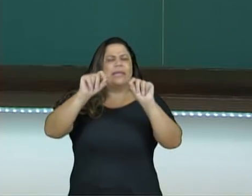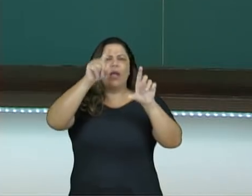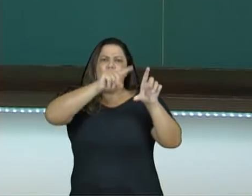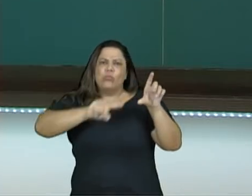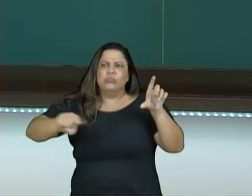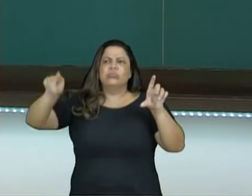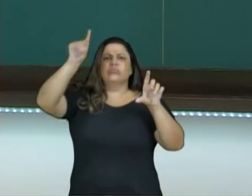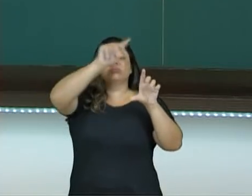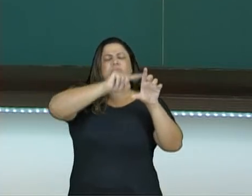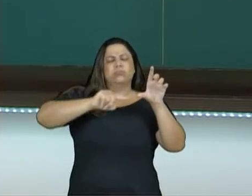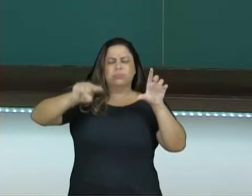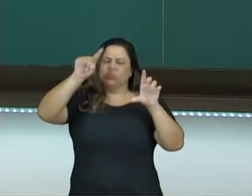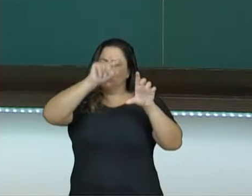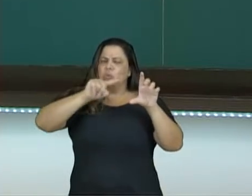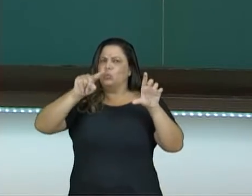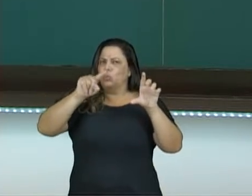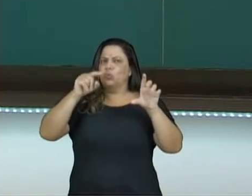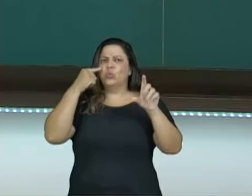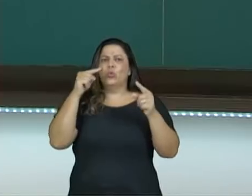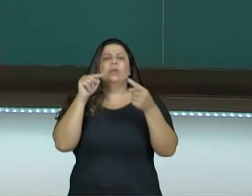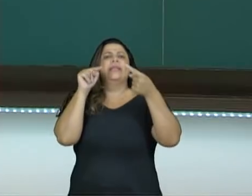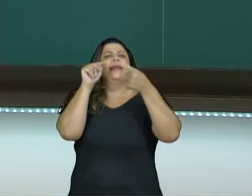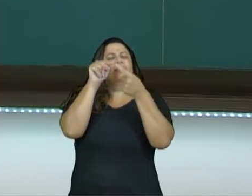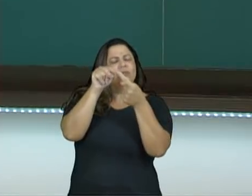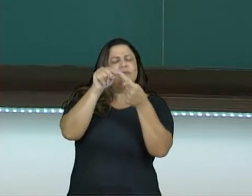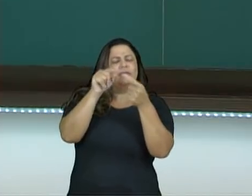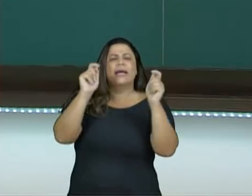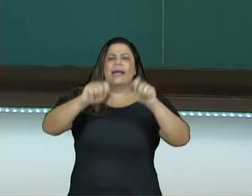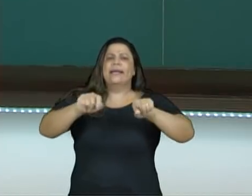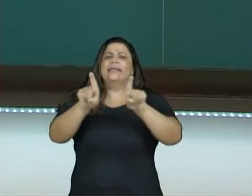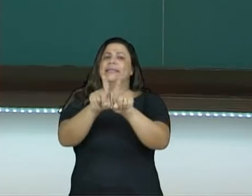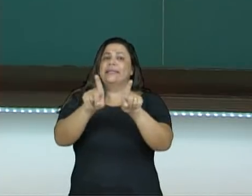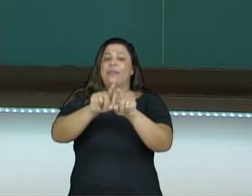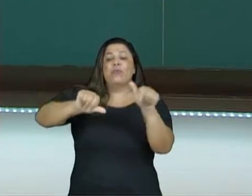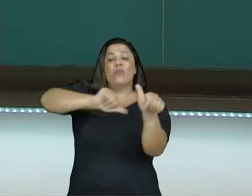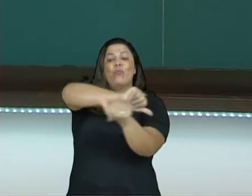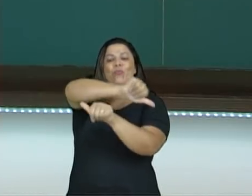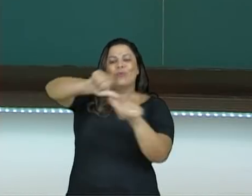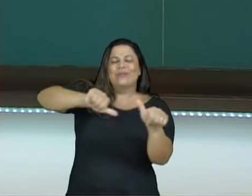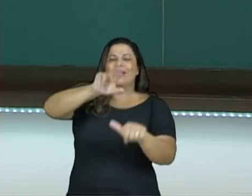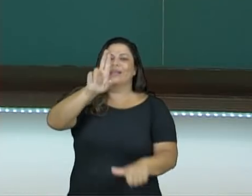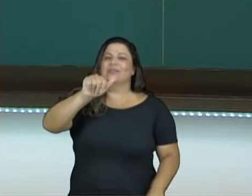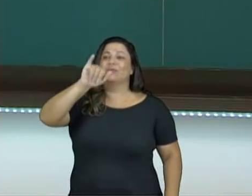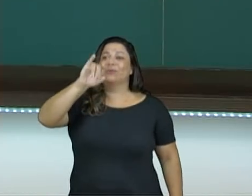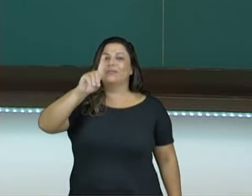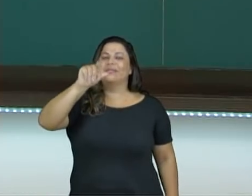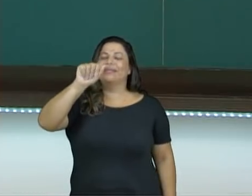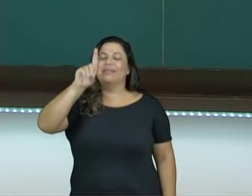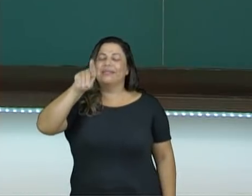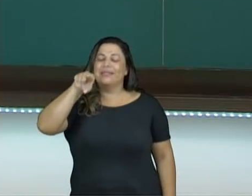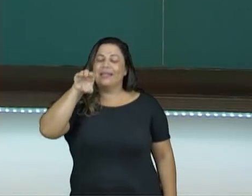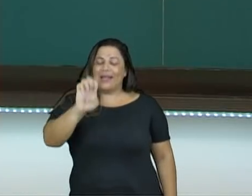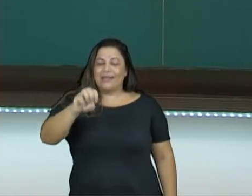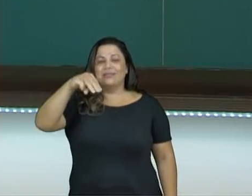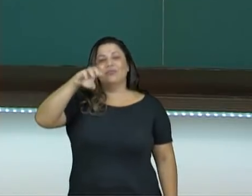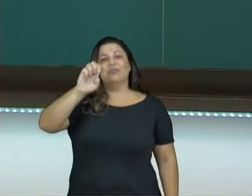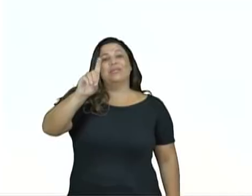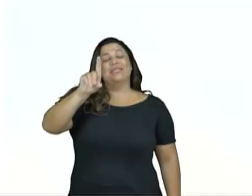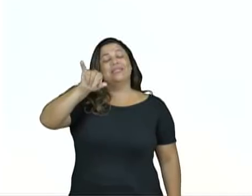também fazer a transformação das unidades de medidas de ângulos. Então, vamos primeiro pensar um